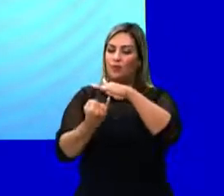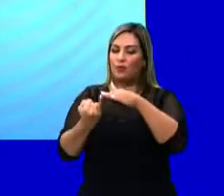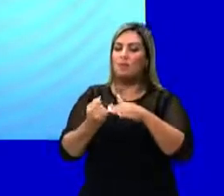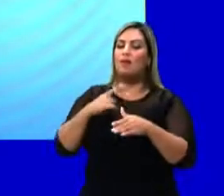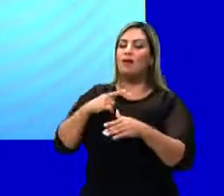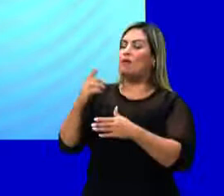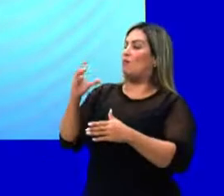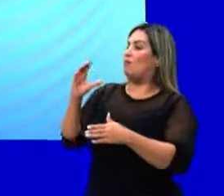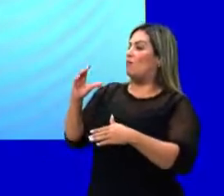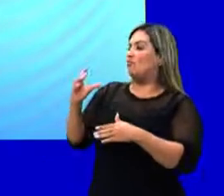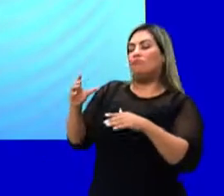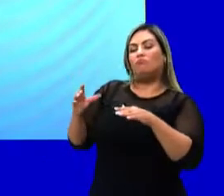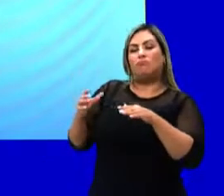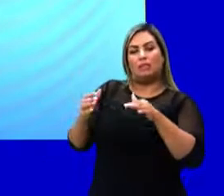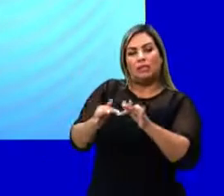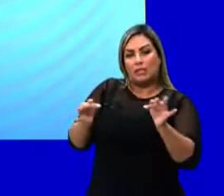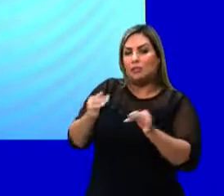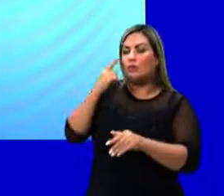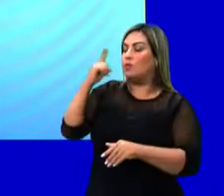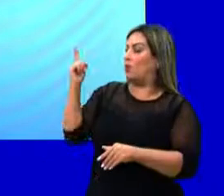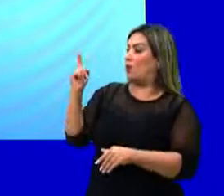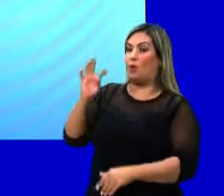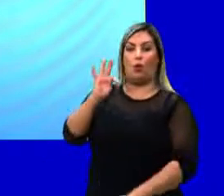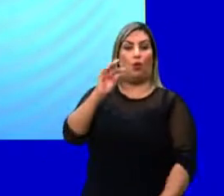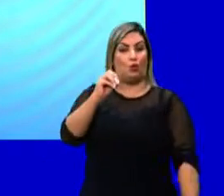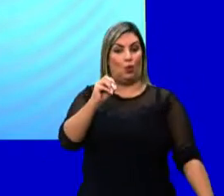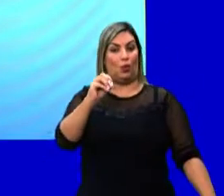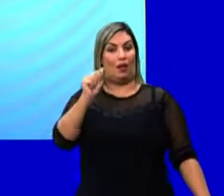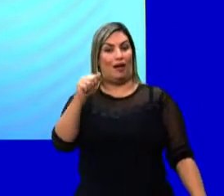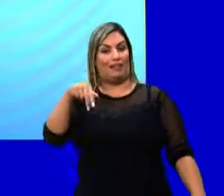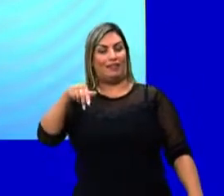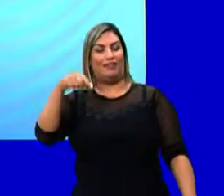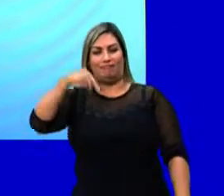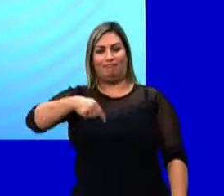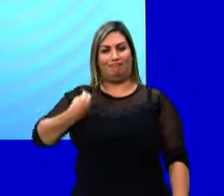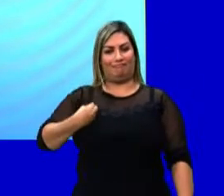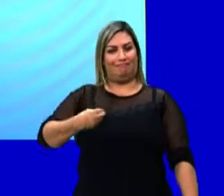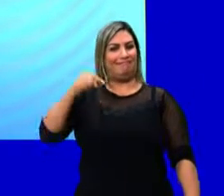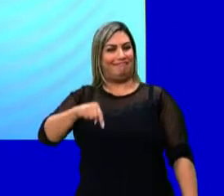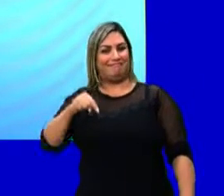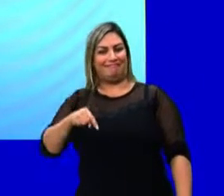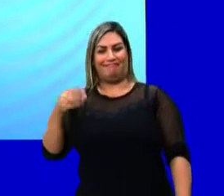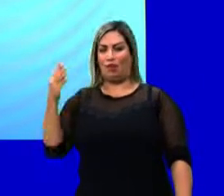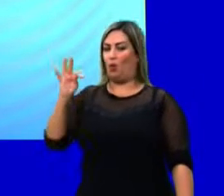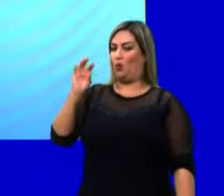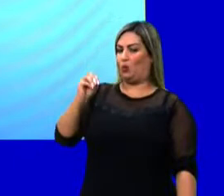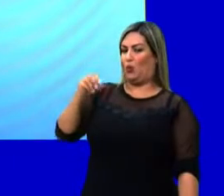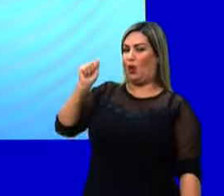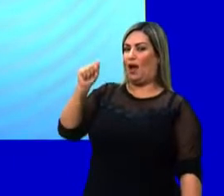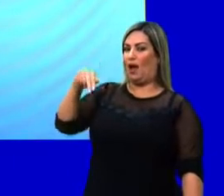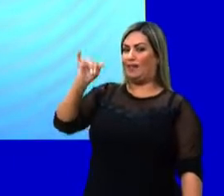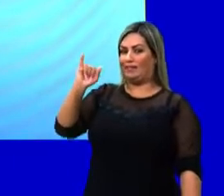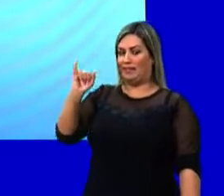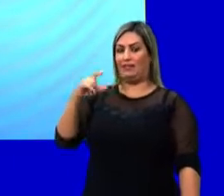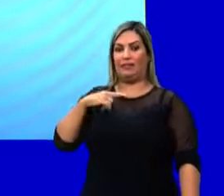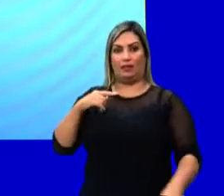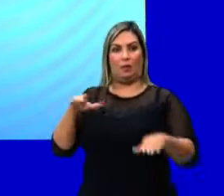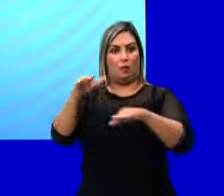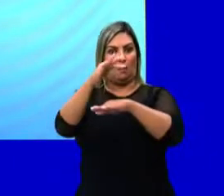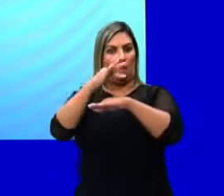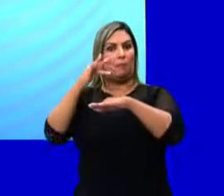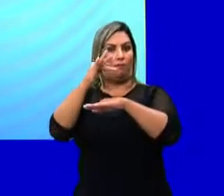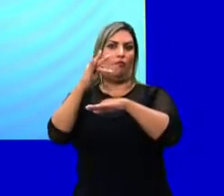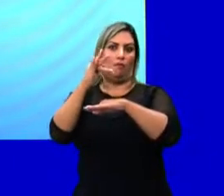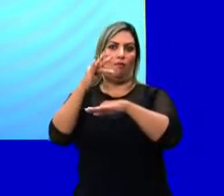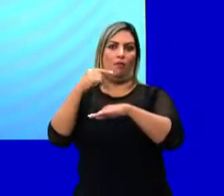informal, coloquial, apenas o título, olha, tô aqui. Né? O ideal em linguagem padrão, eu